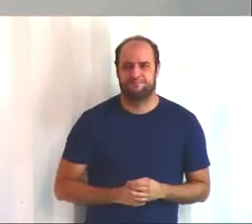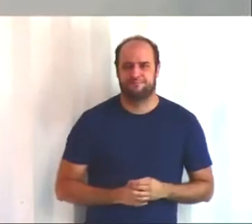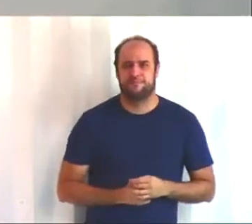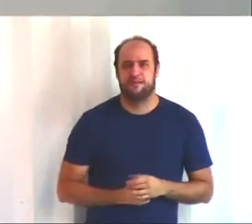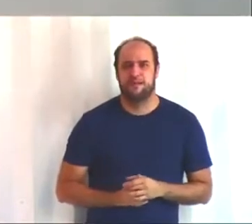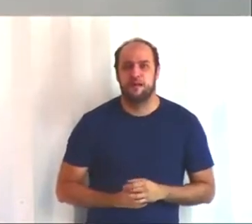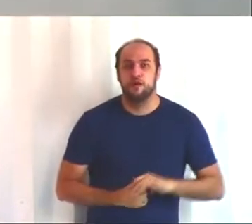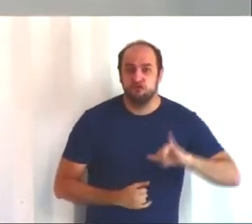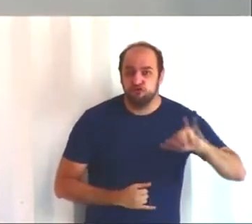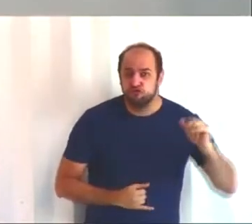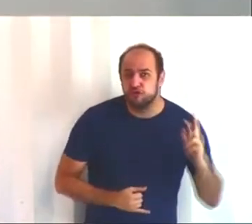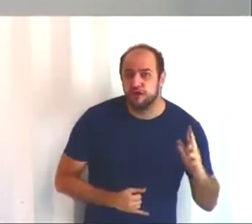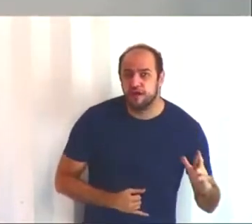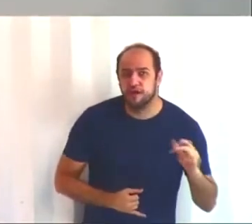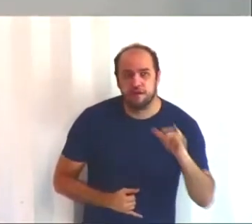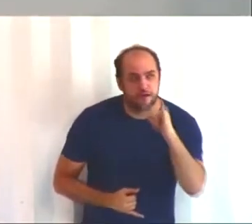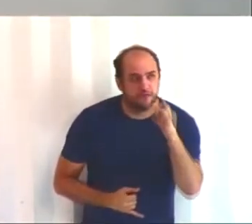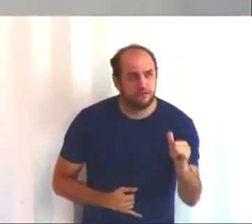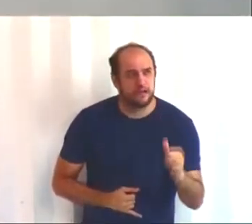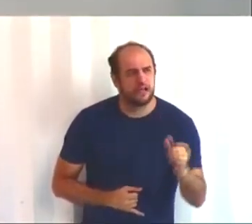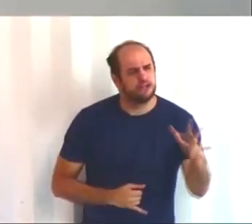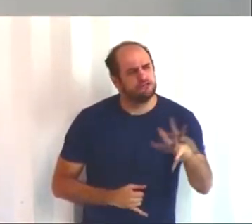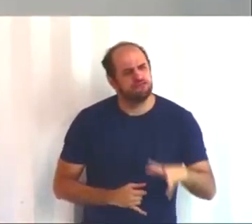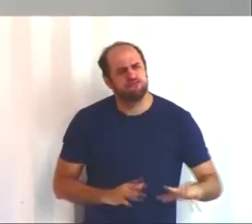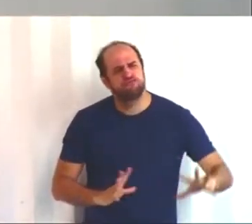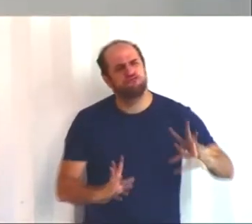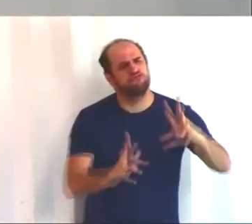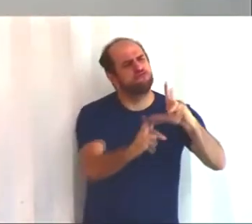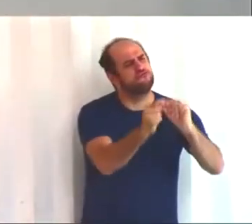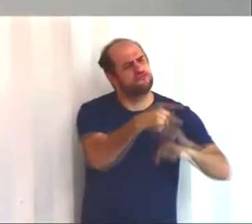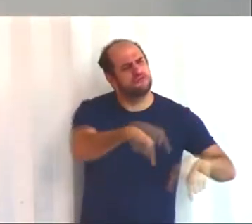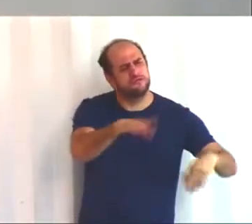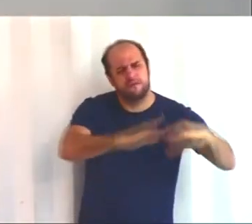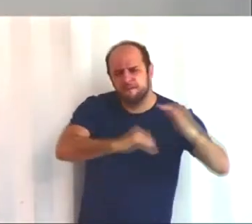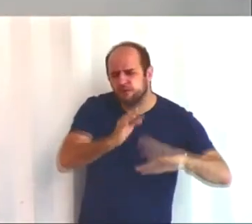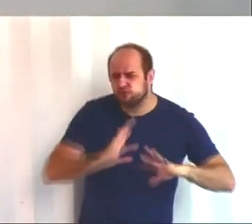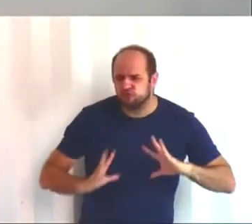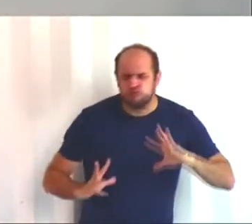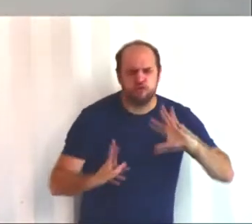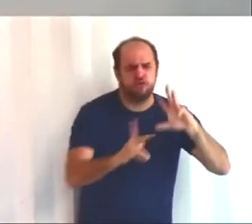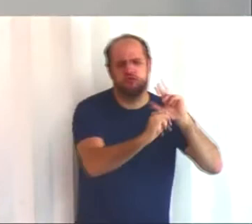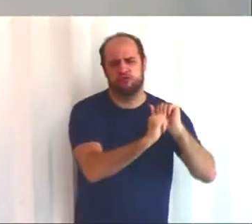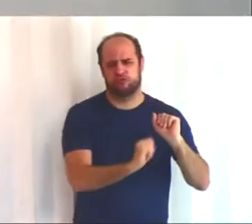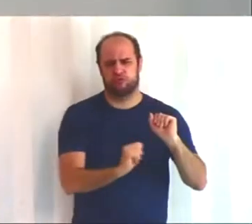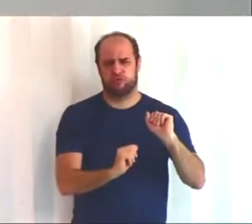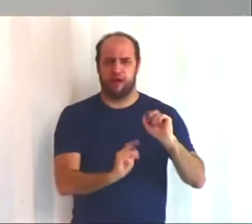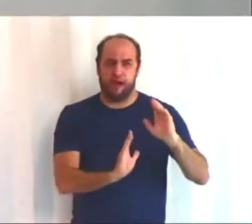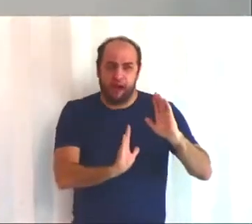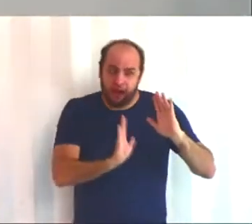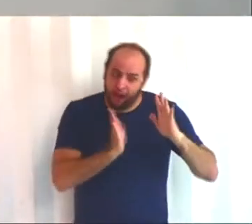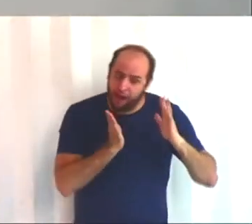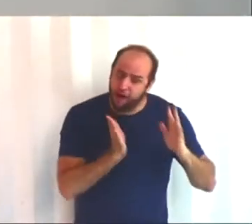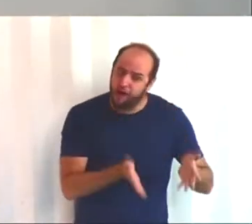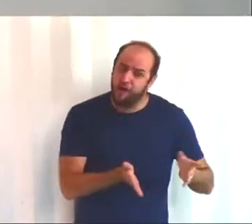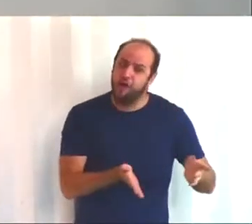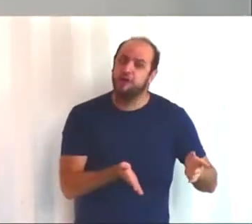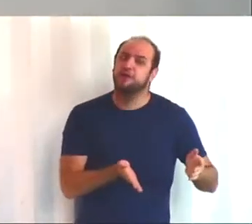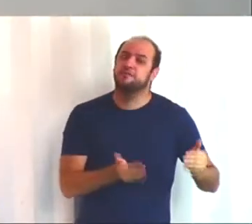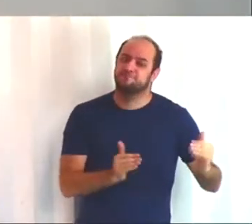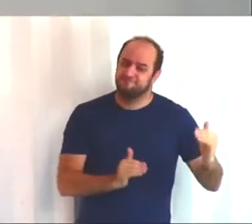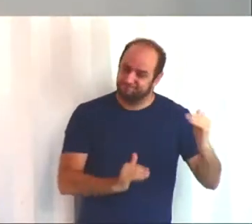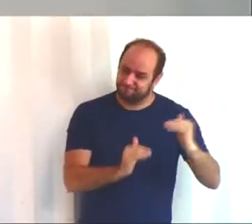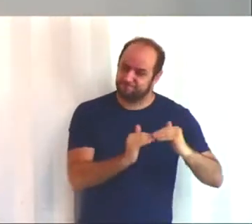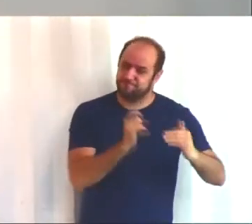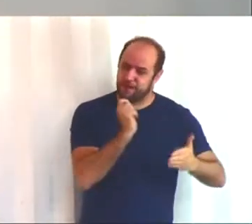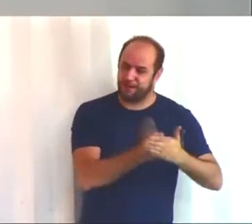Quando Jeremias se levantasse e dissesse, tudo o que vocês fizeram, de tudo que vocês fizeram, chegou a hora de pagar a conta.